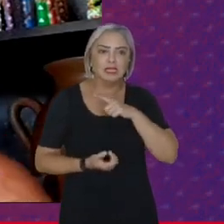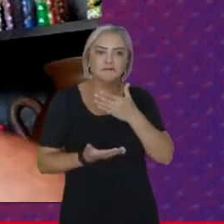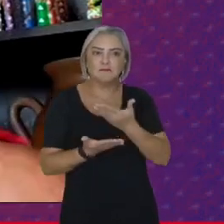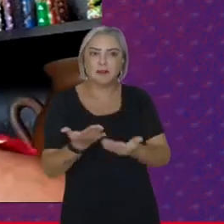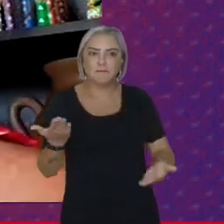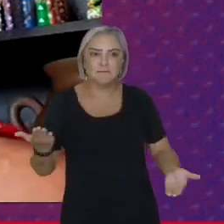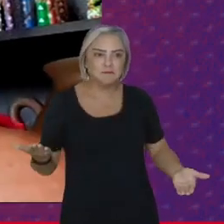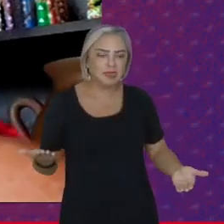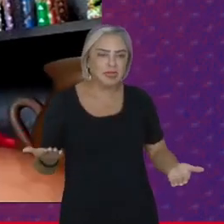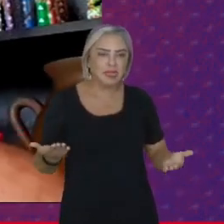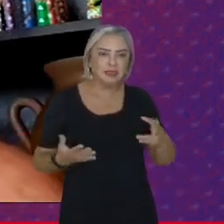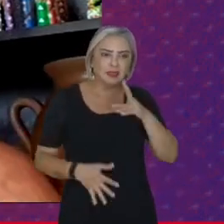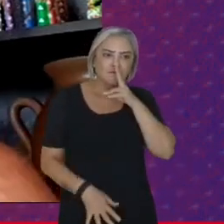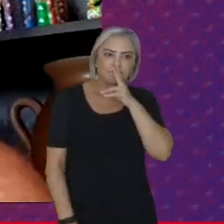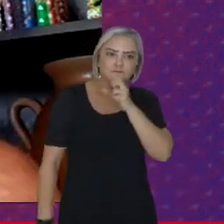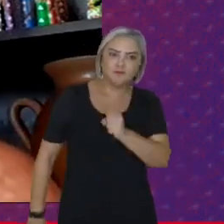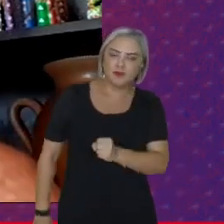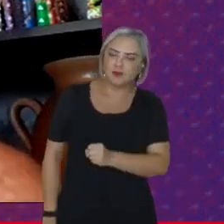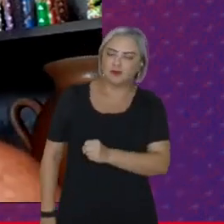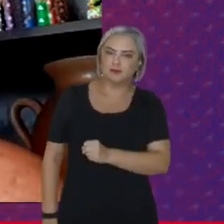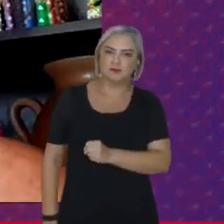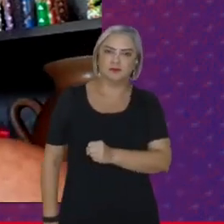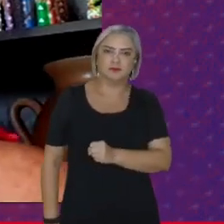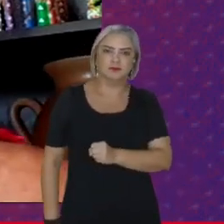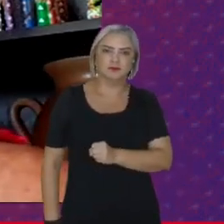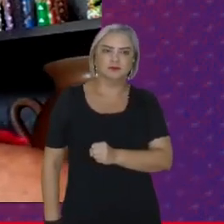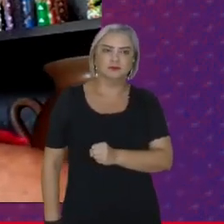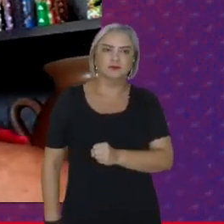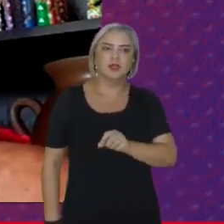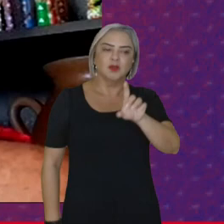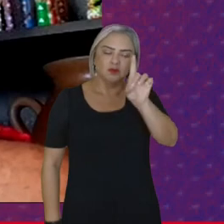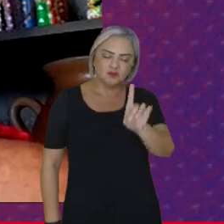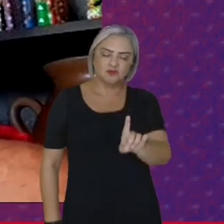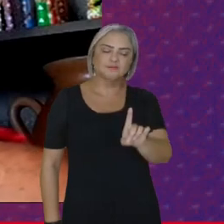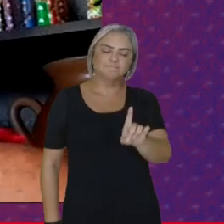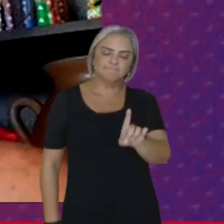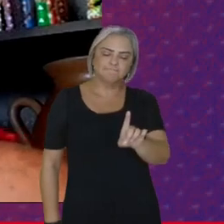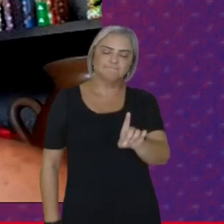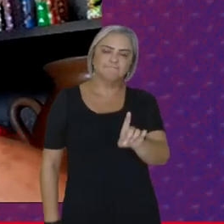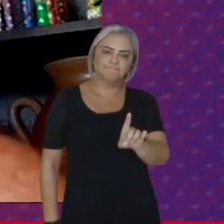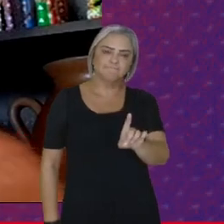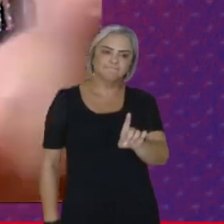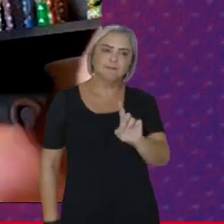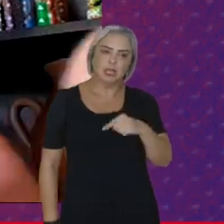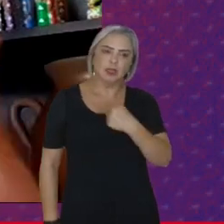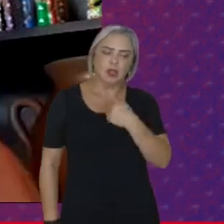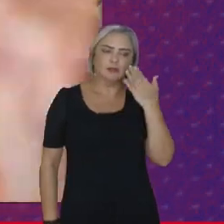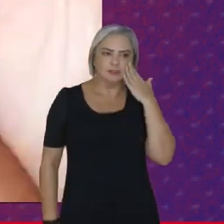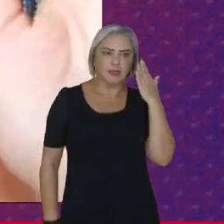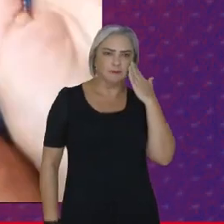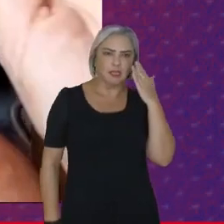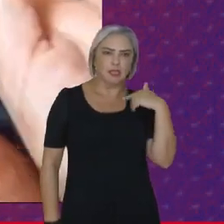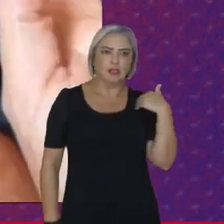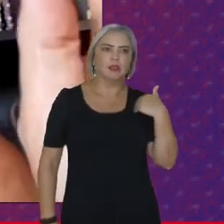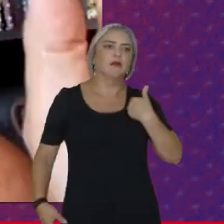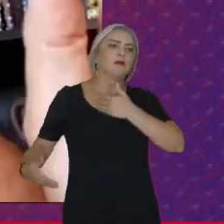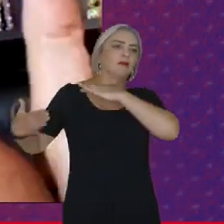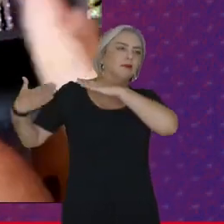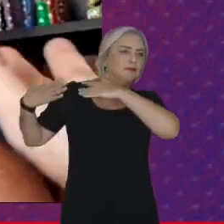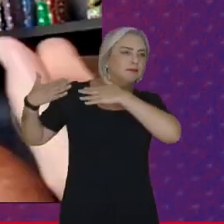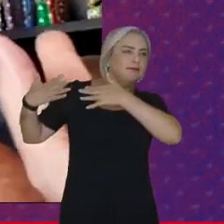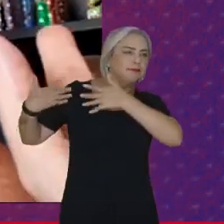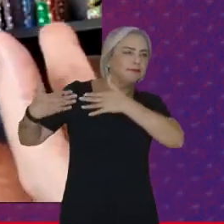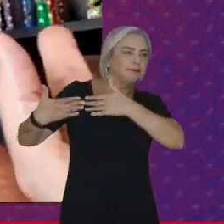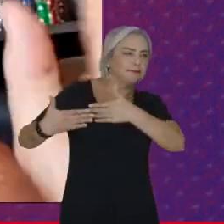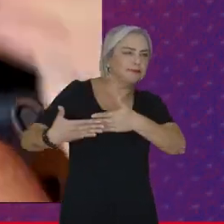perda muito forte é os direitos. Nós sabemos, e um pouco da trajetória do que eu